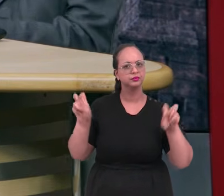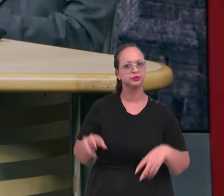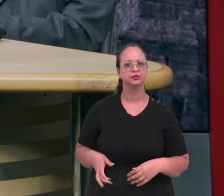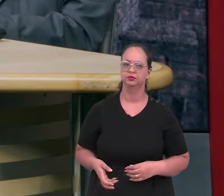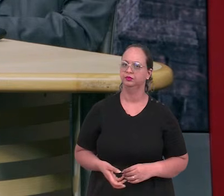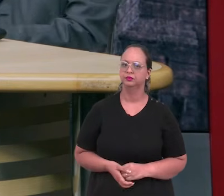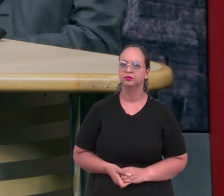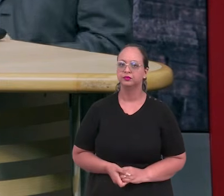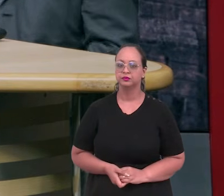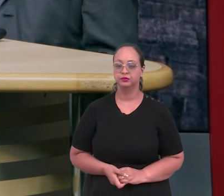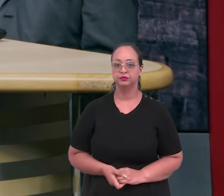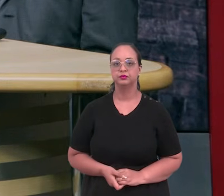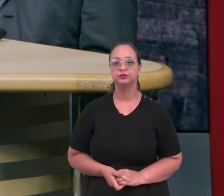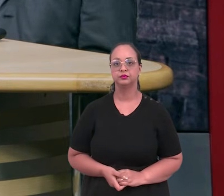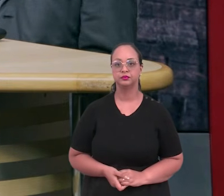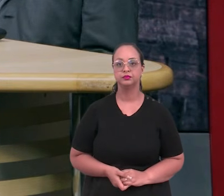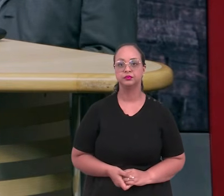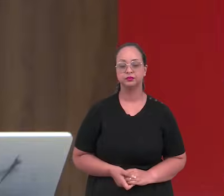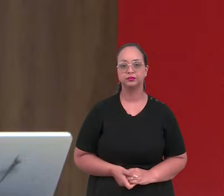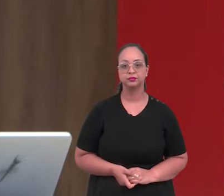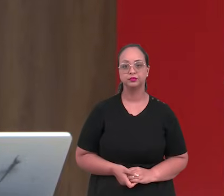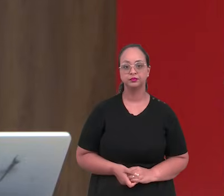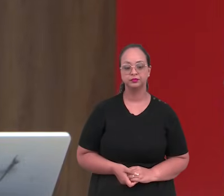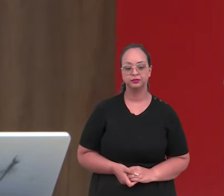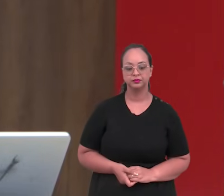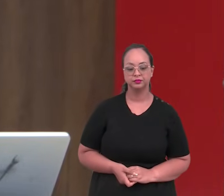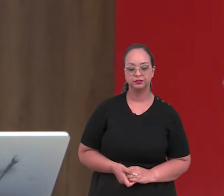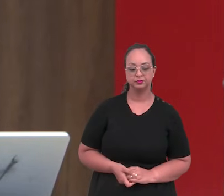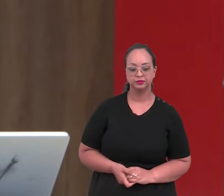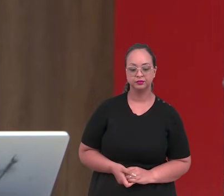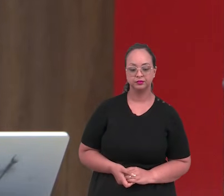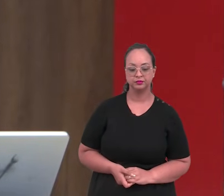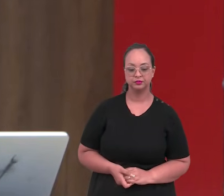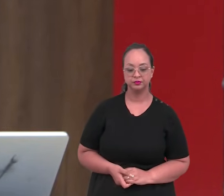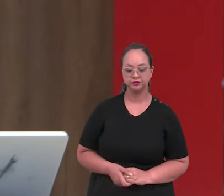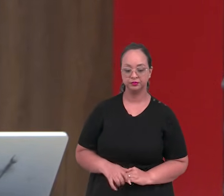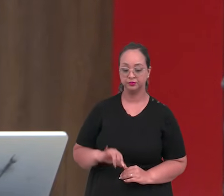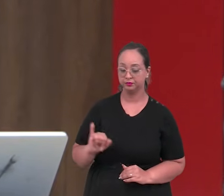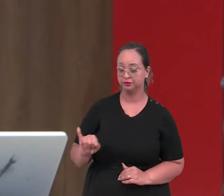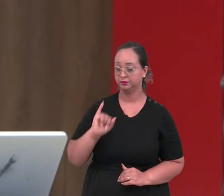Eu acho que é importante isso que o Silão falou. O Silão já resumiu tudo aí, mas lembrar que a